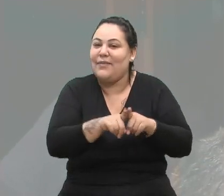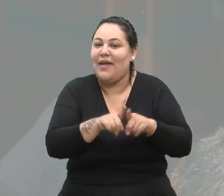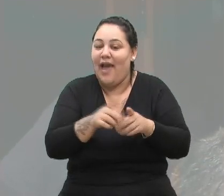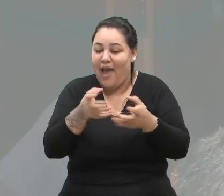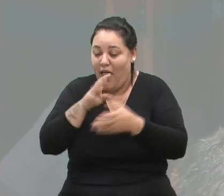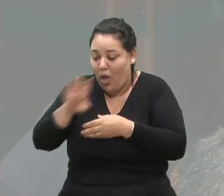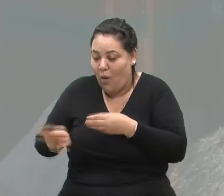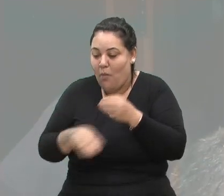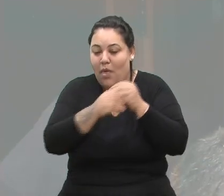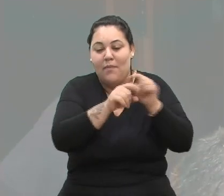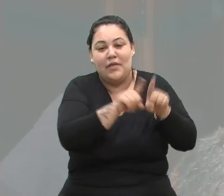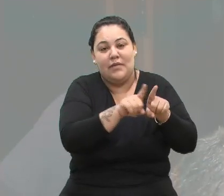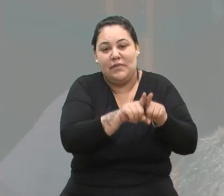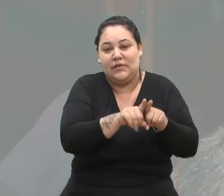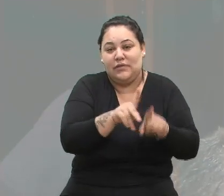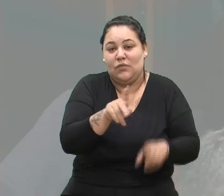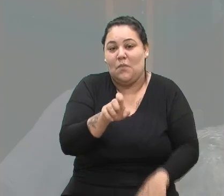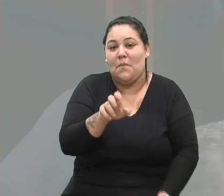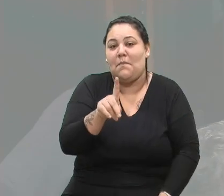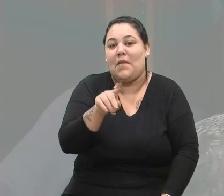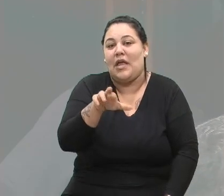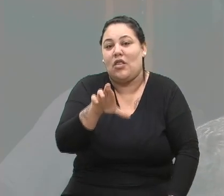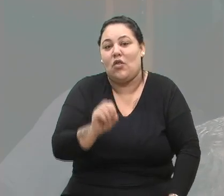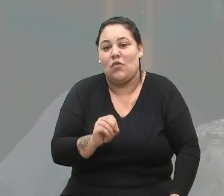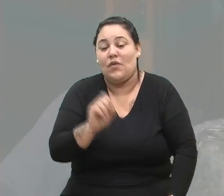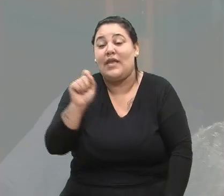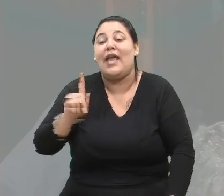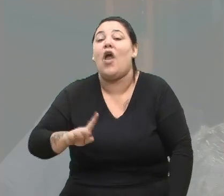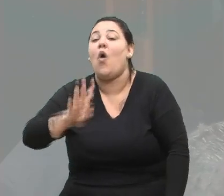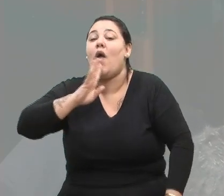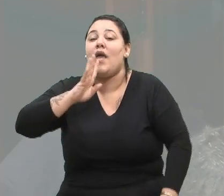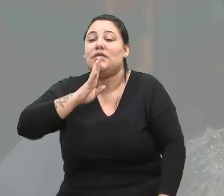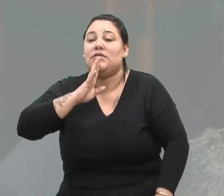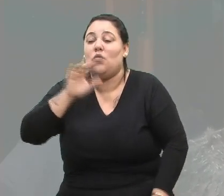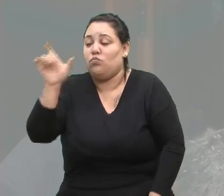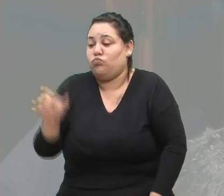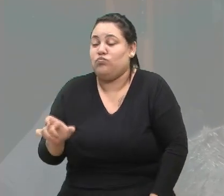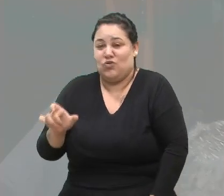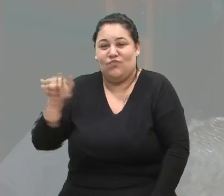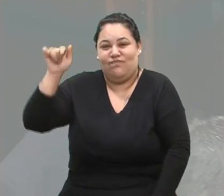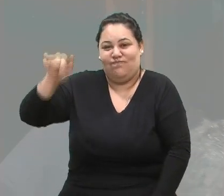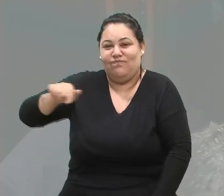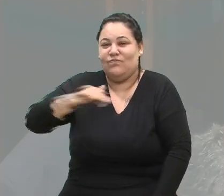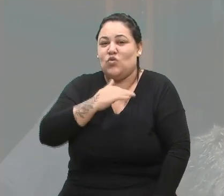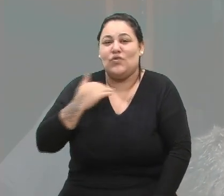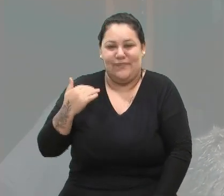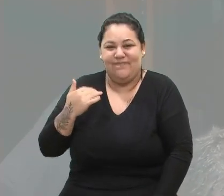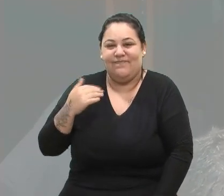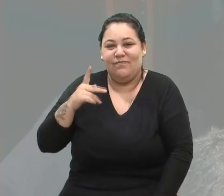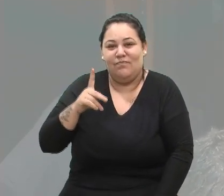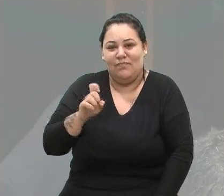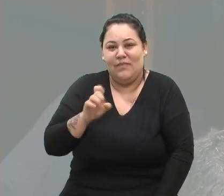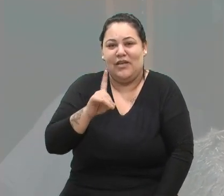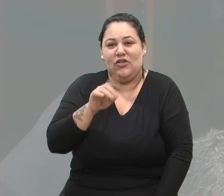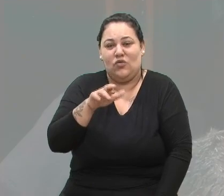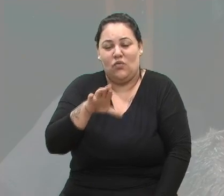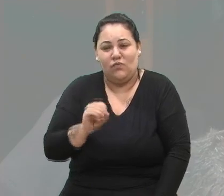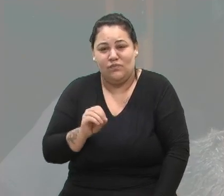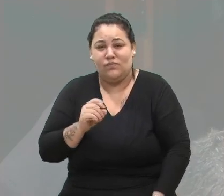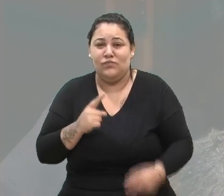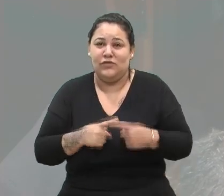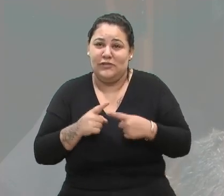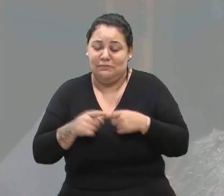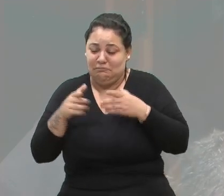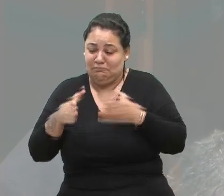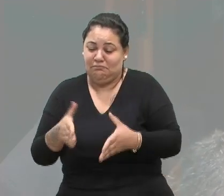do Pedro Dalla Santa, porque quem conheceu o Pedro Dalla Santa se confundia, porque hoje o sepultamento dele hoje é de tarde, né? Confundia com o